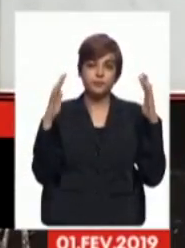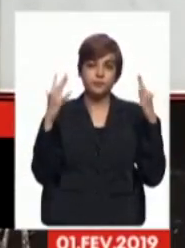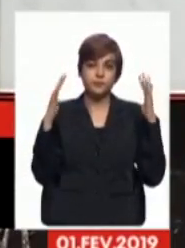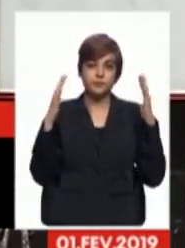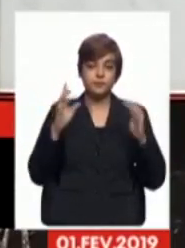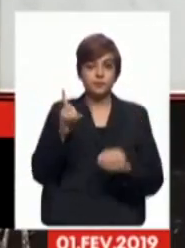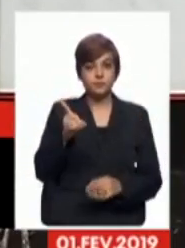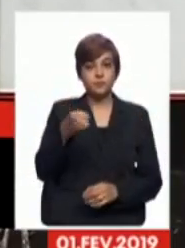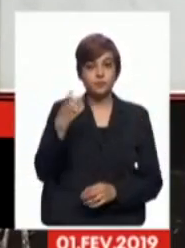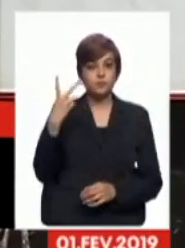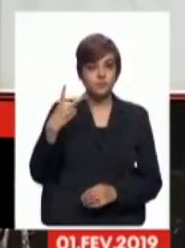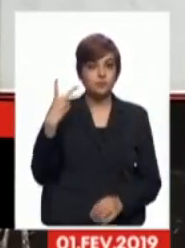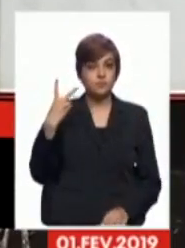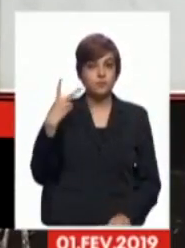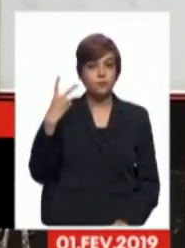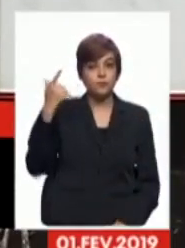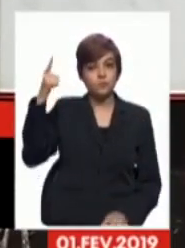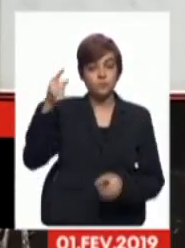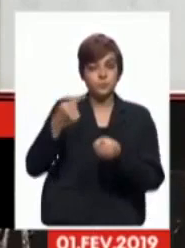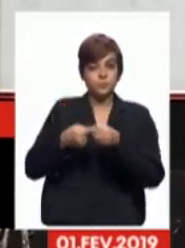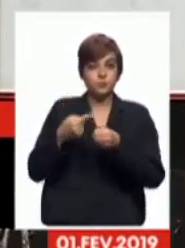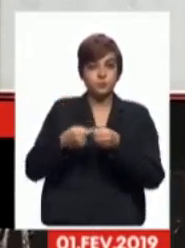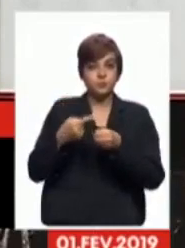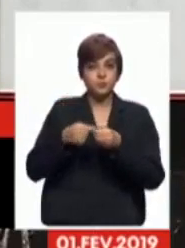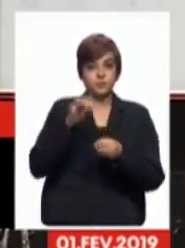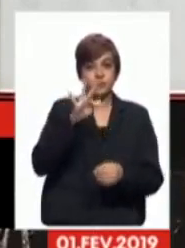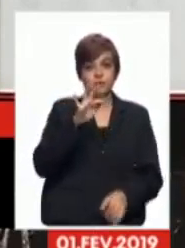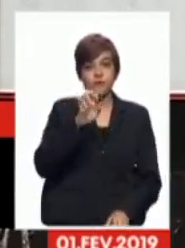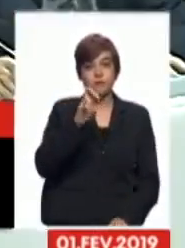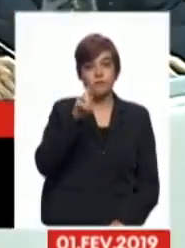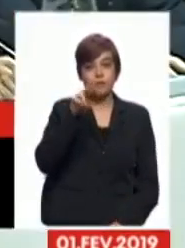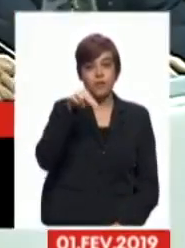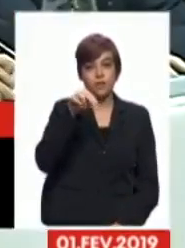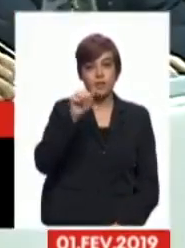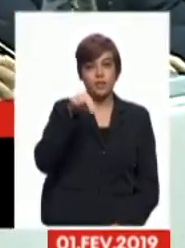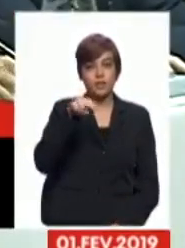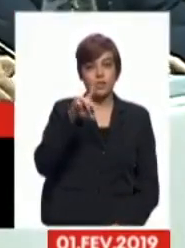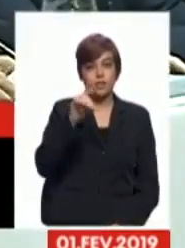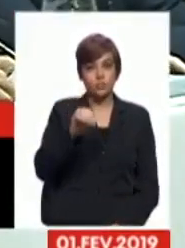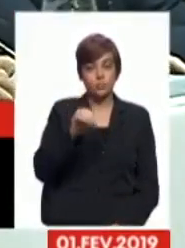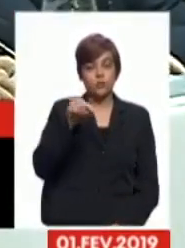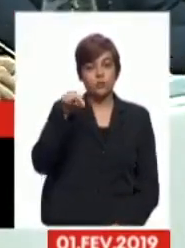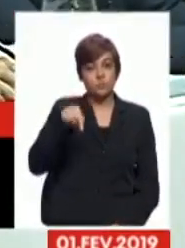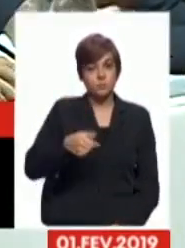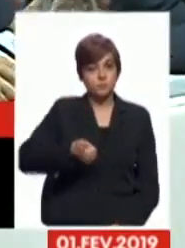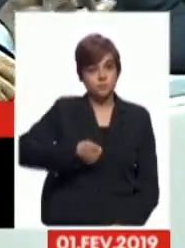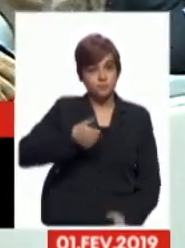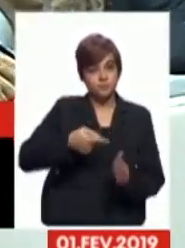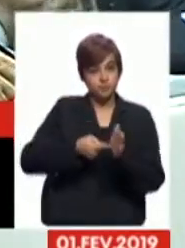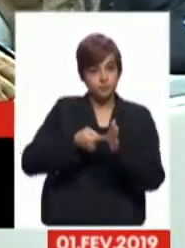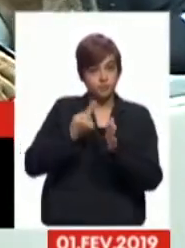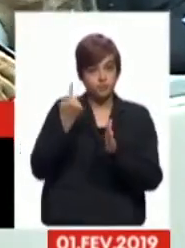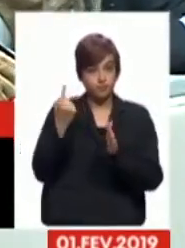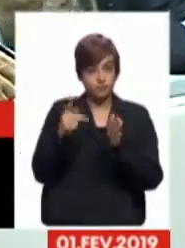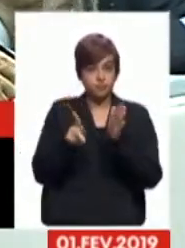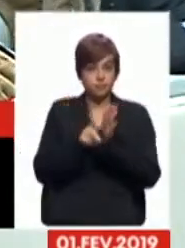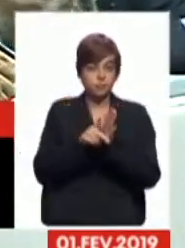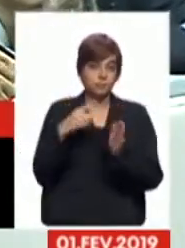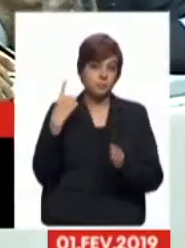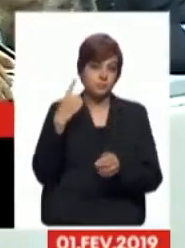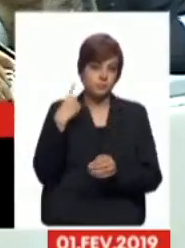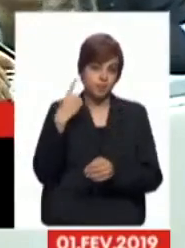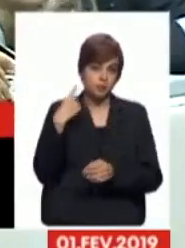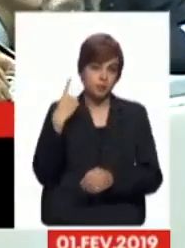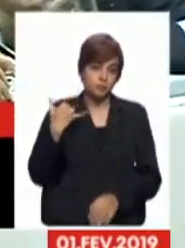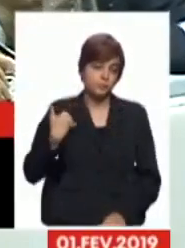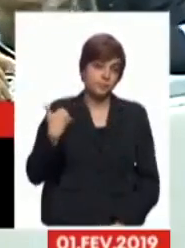Ex-vereador em Cataguases, Gilberto Fernando Pacheco, do PHS, foi eleito para o seu primeiro mandato na Assembleia. Tem 52